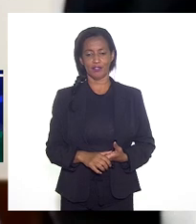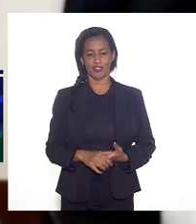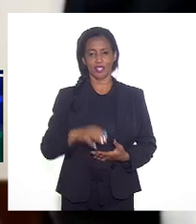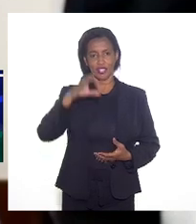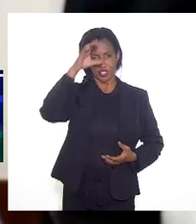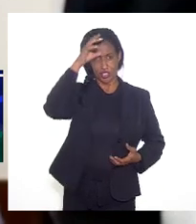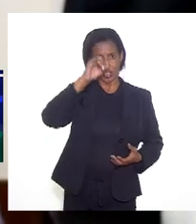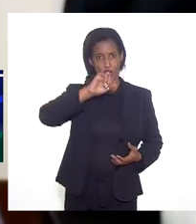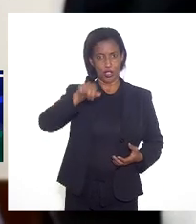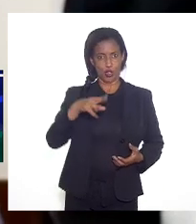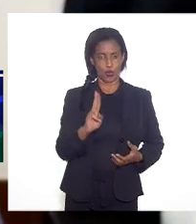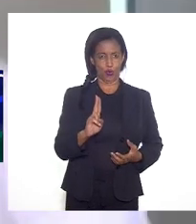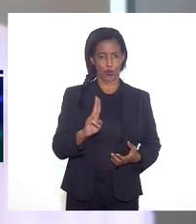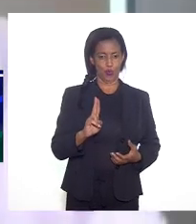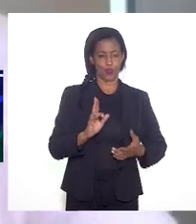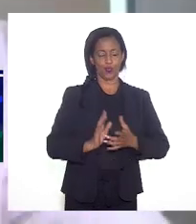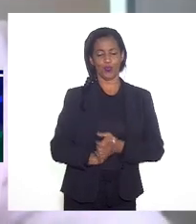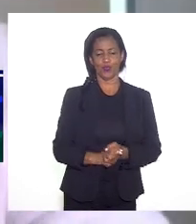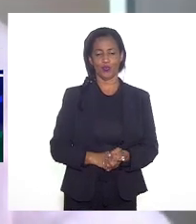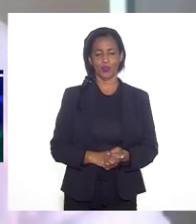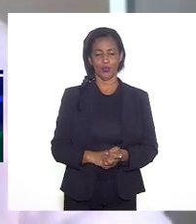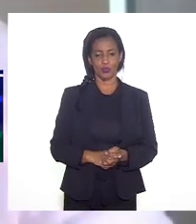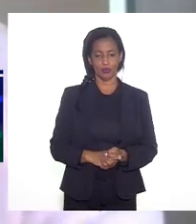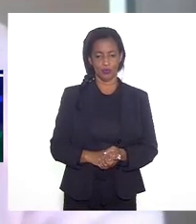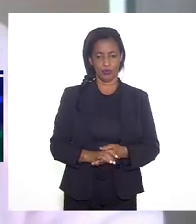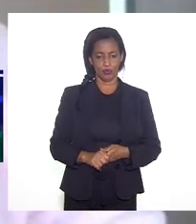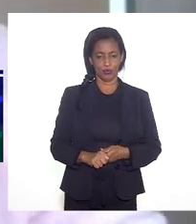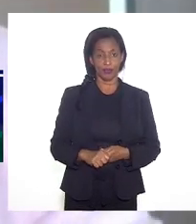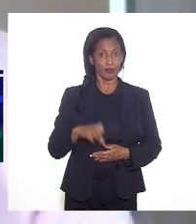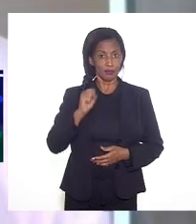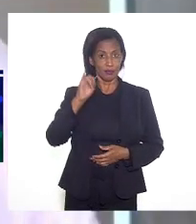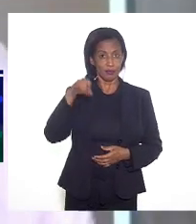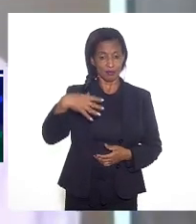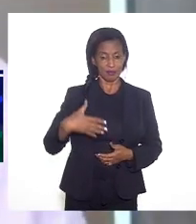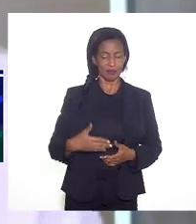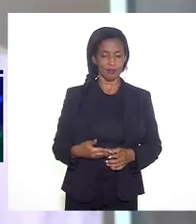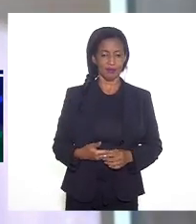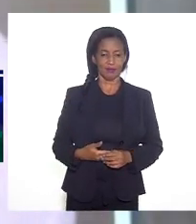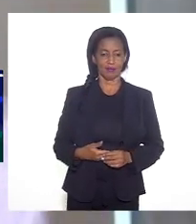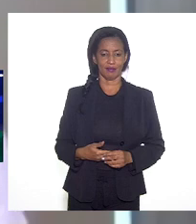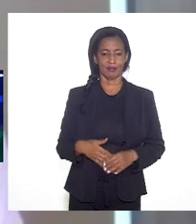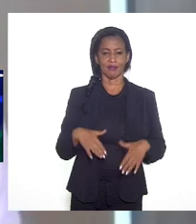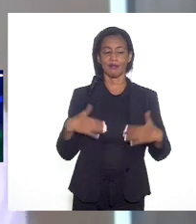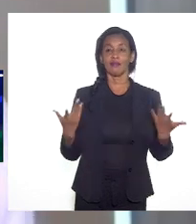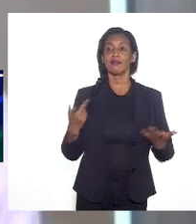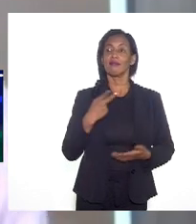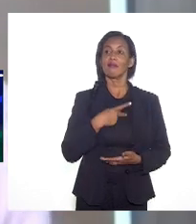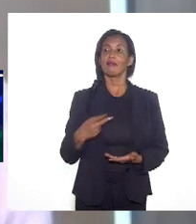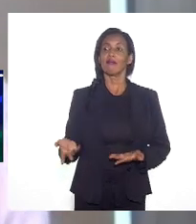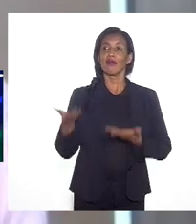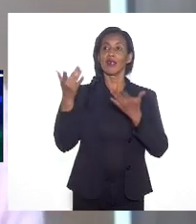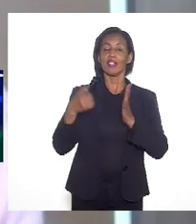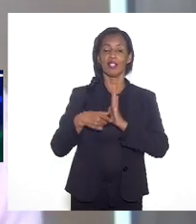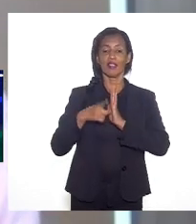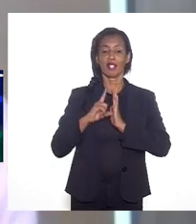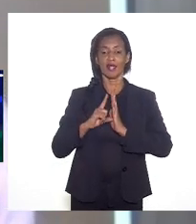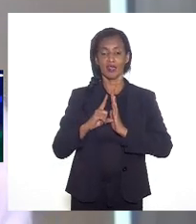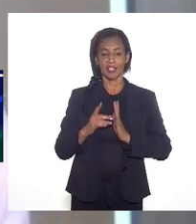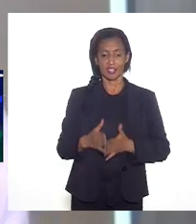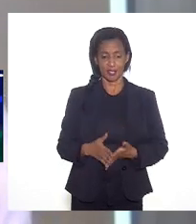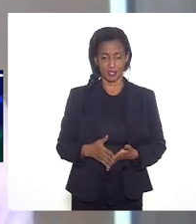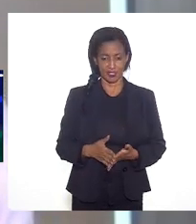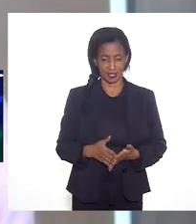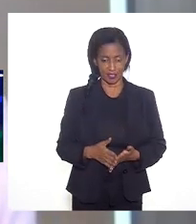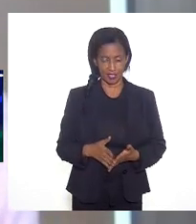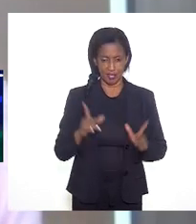Tia Ju. Senhor presidente, deputado... me ouve? Sim, agora sim. É, senhor presidente, antes até mesmo, de